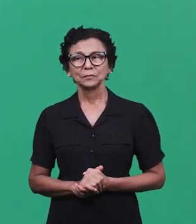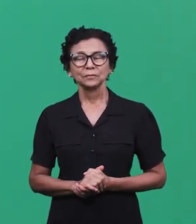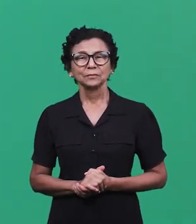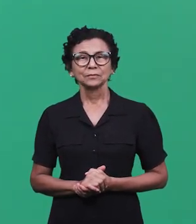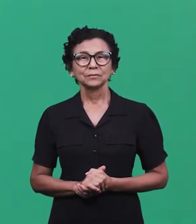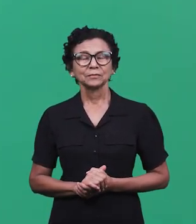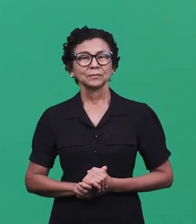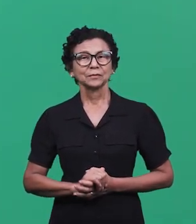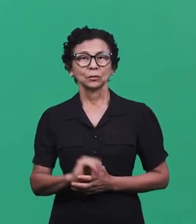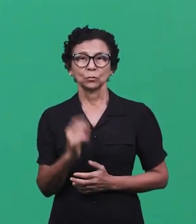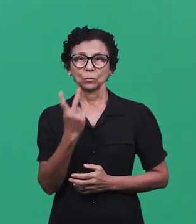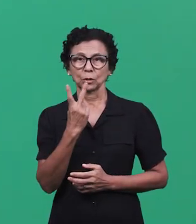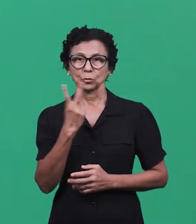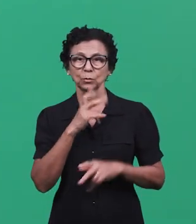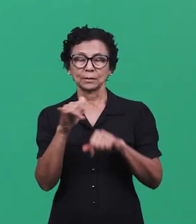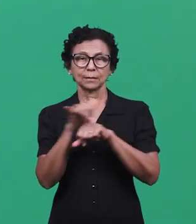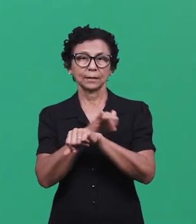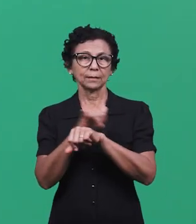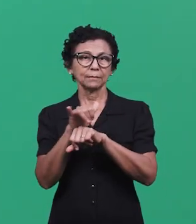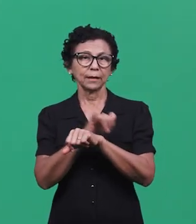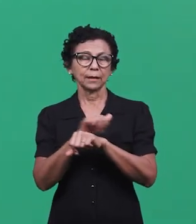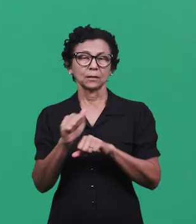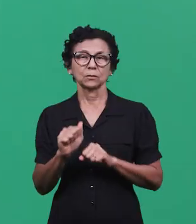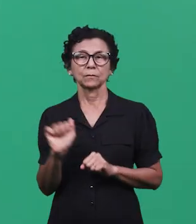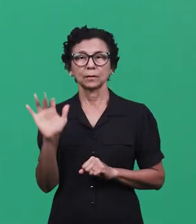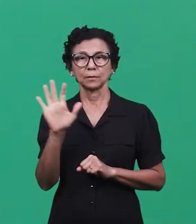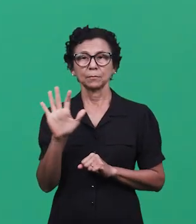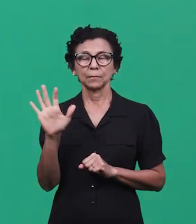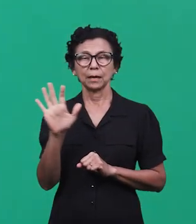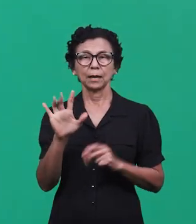A palavra de Deus. Foi até uma frase,